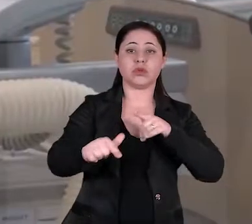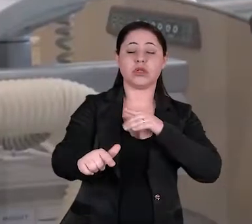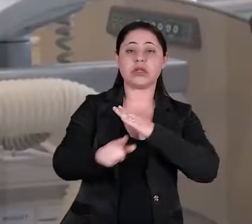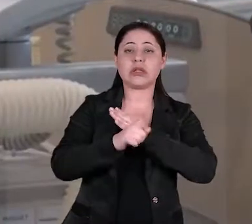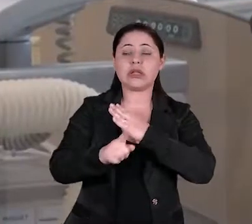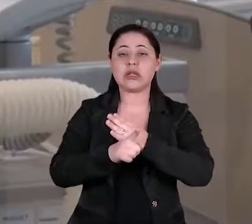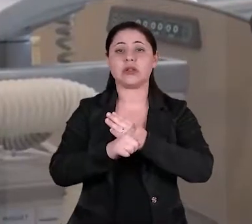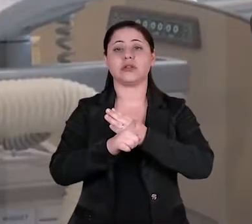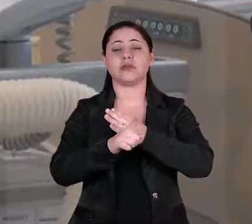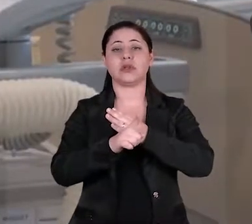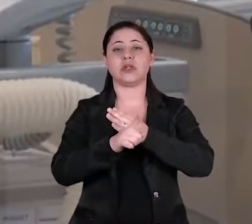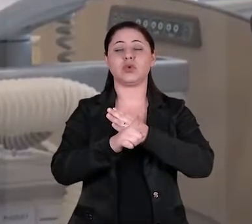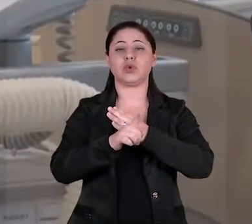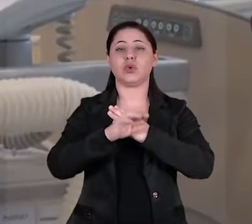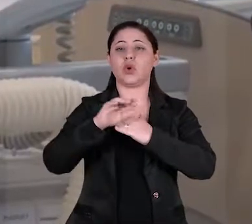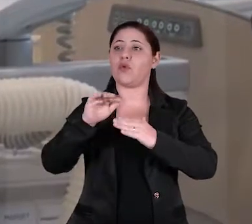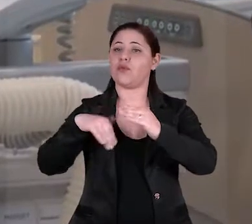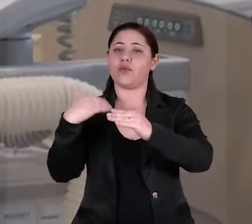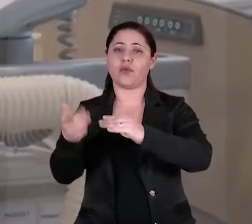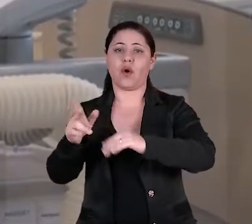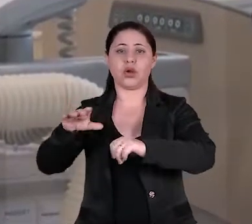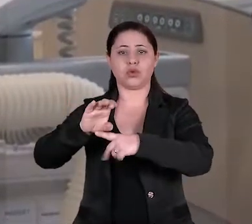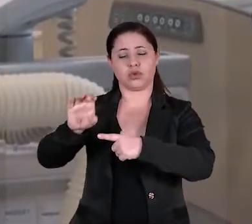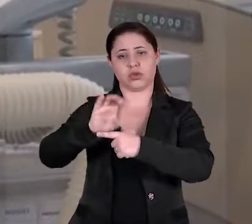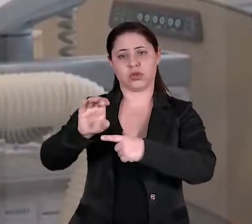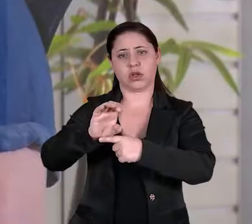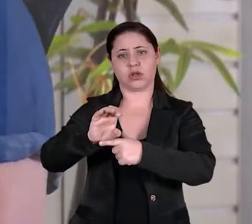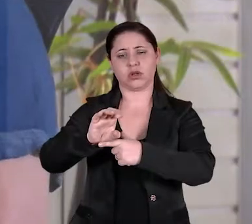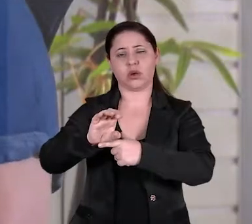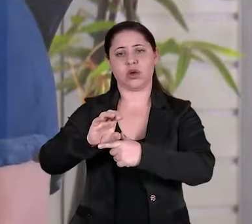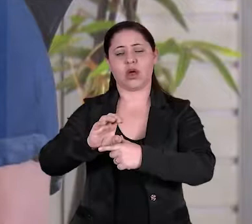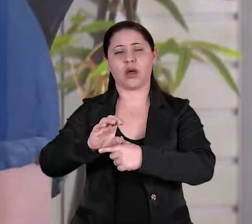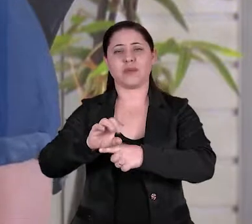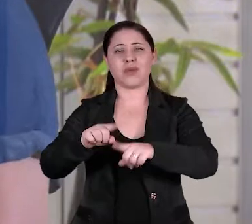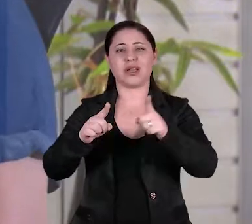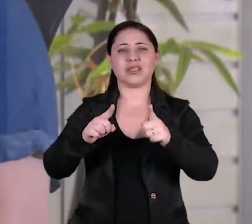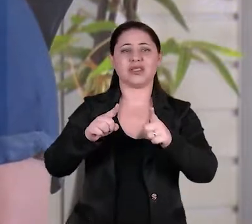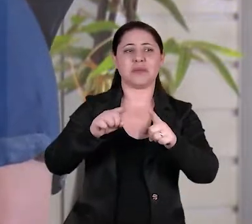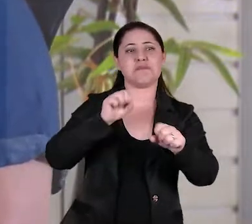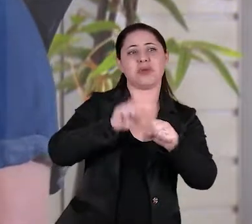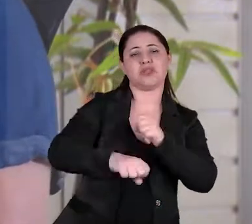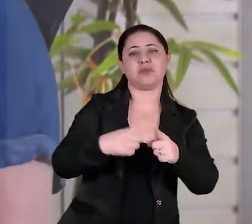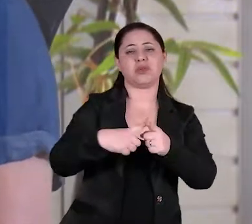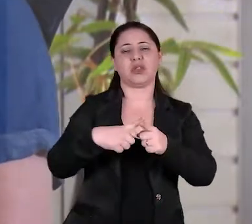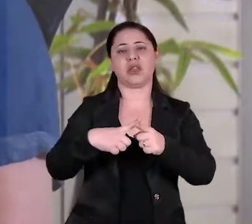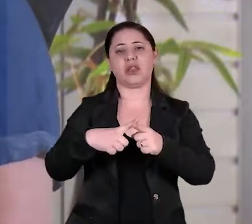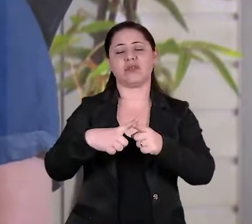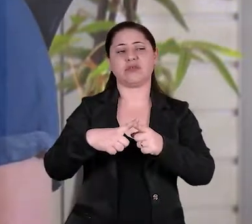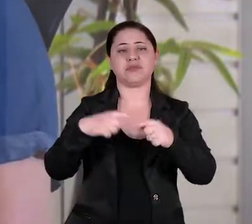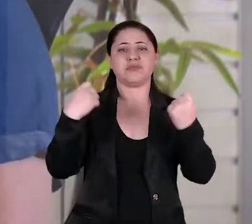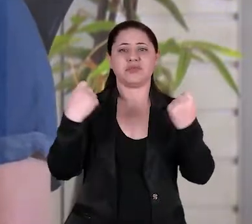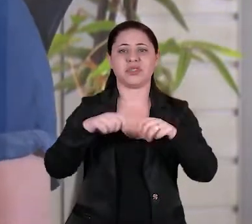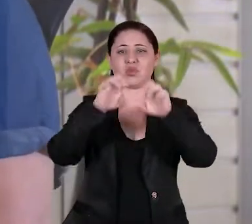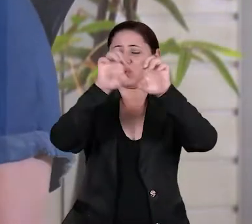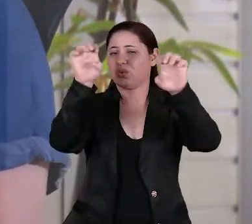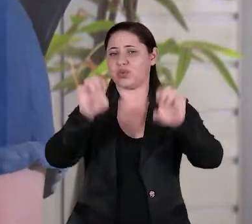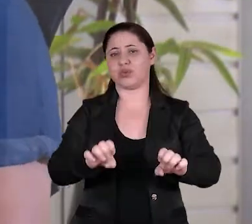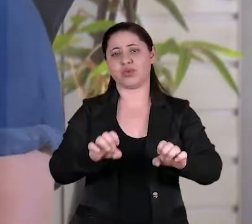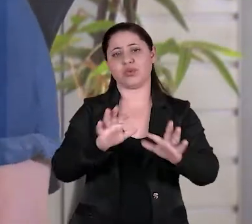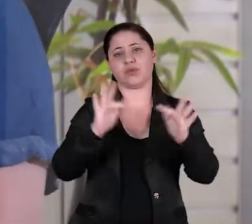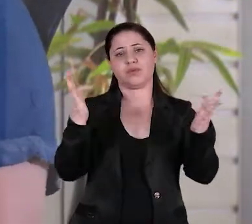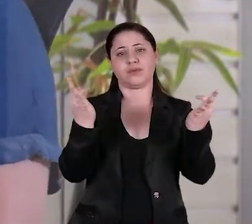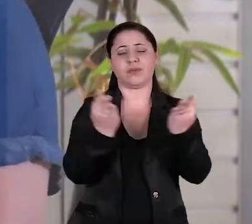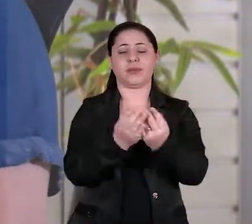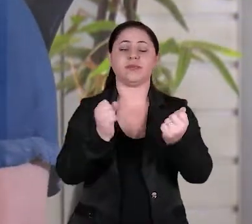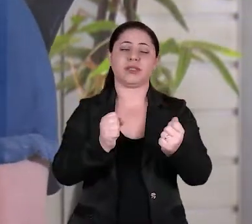e ele é encaminhado para os centros de referência. Grande desvantagem disso, você mexe com toda a estrutura familiar, porque você precisa se mudar para esse